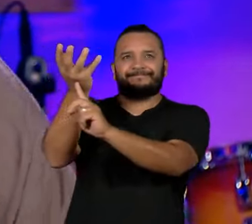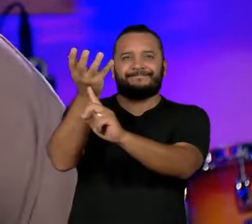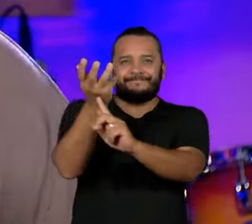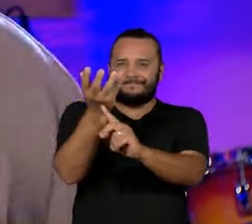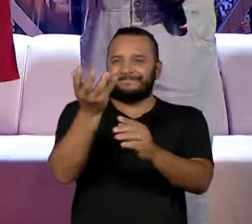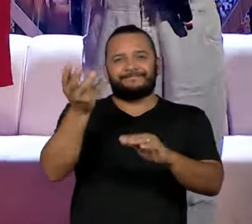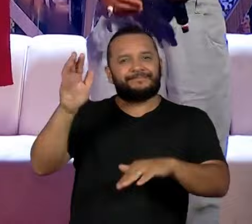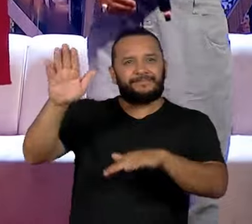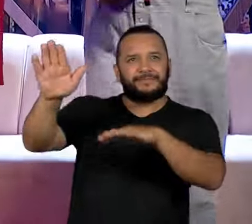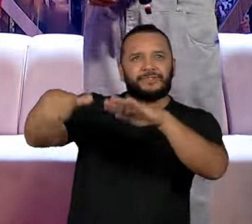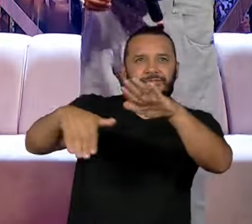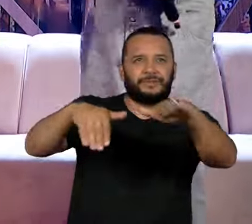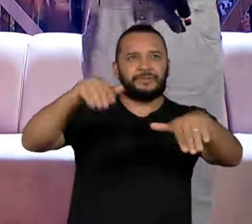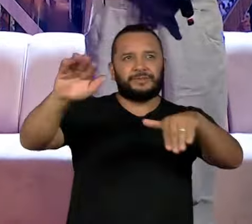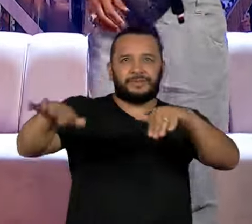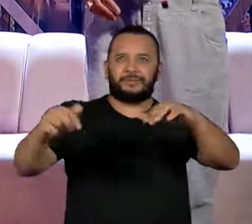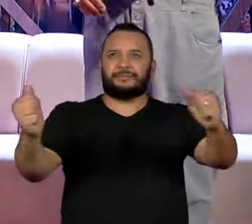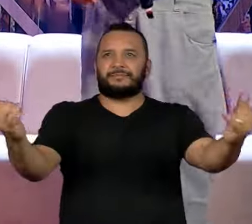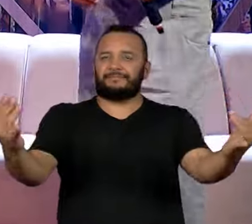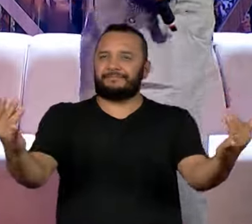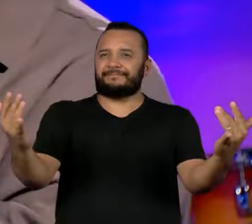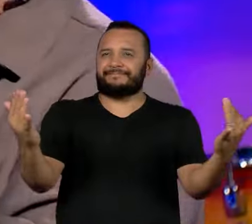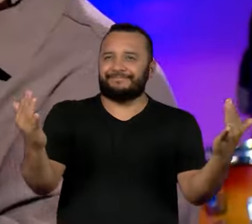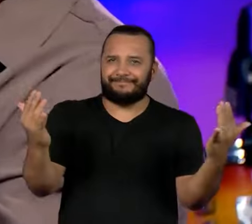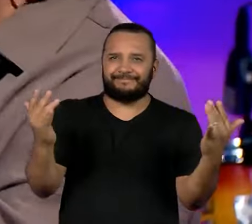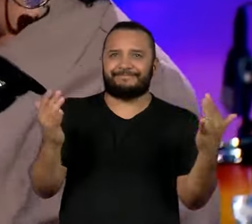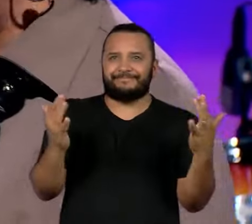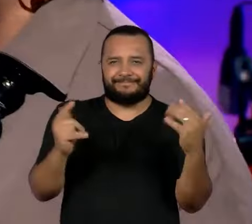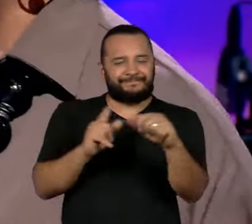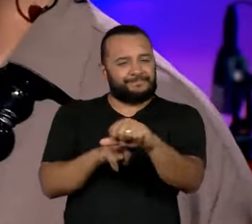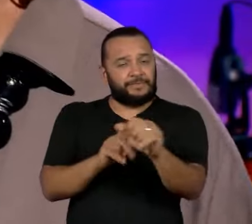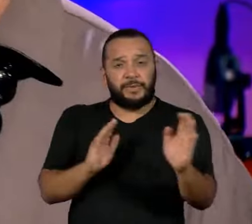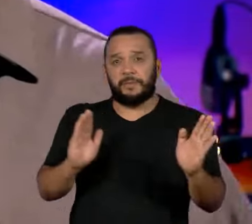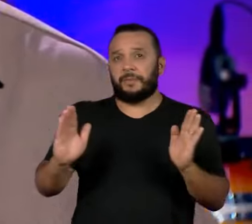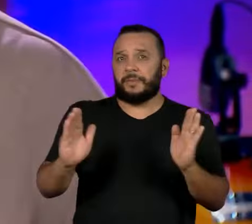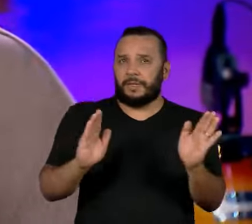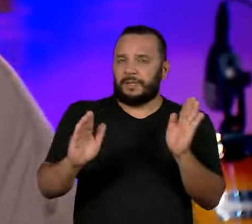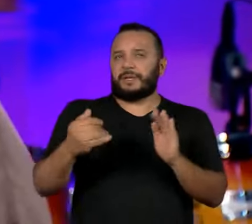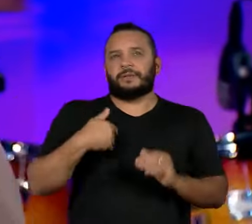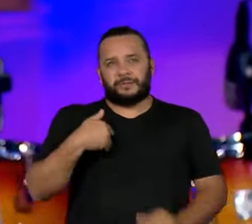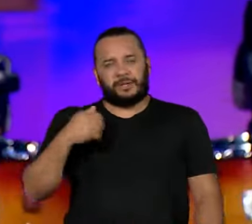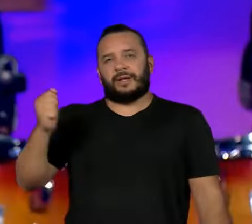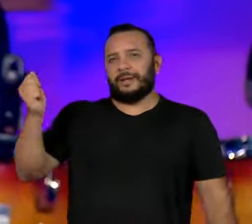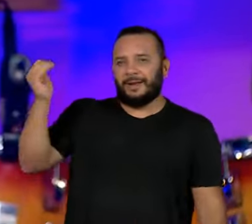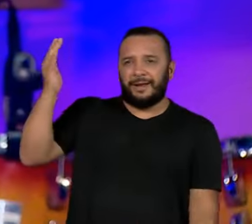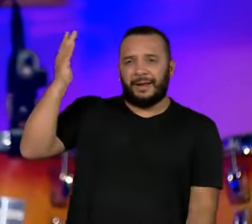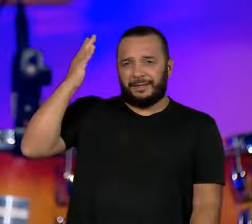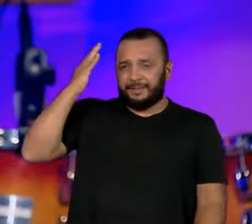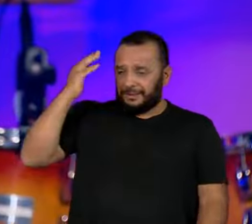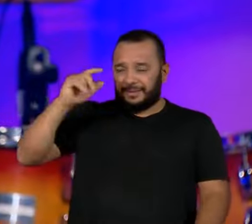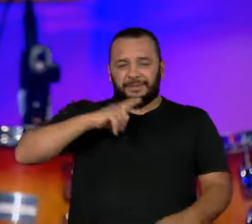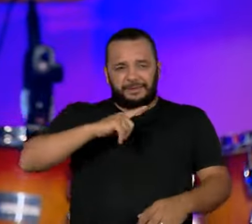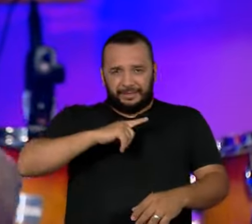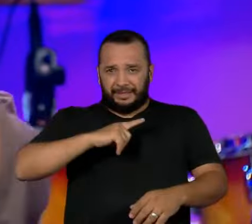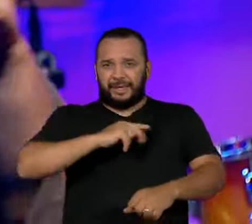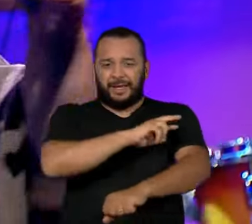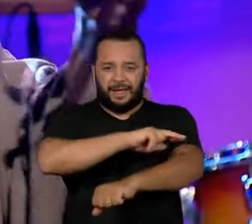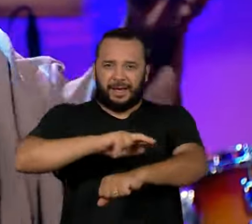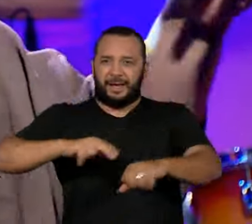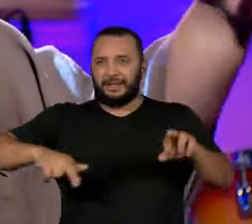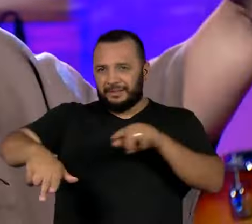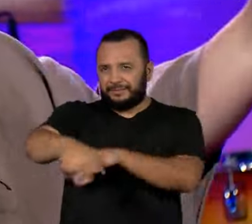convocando toda a massa. Nesse tempo que com graça, gente de todas as raças, numa